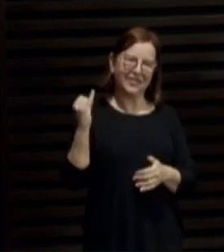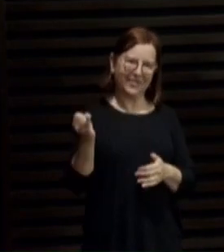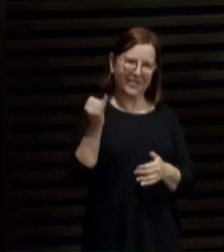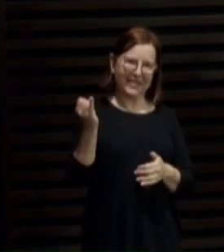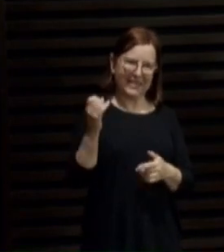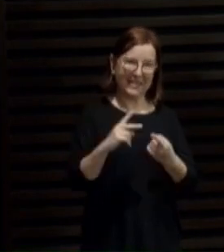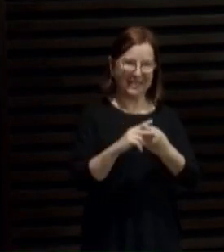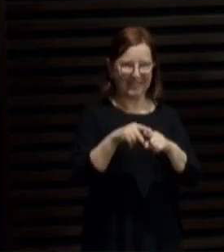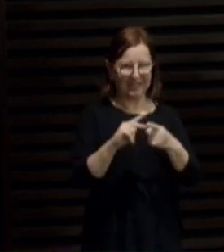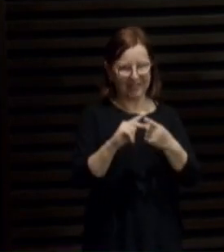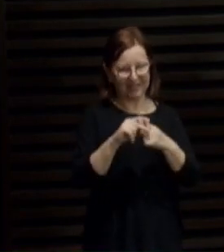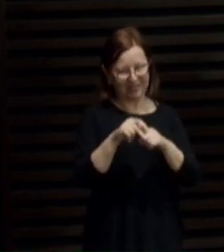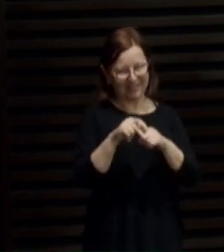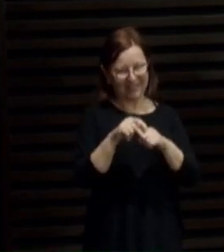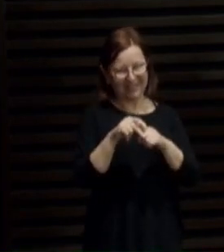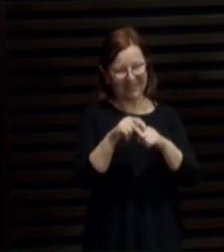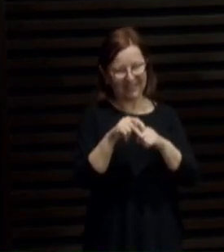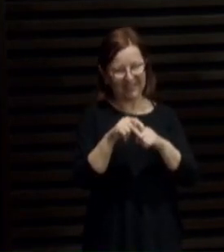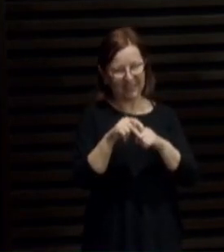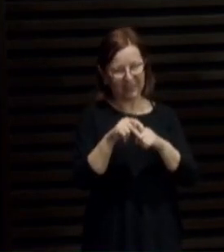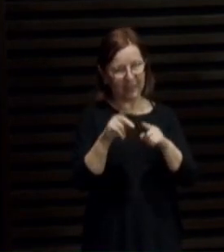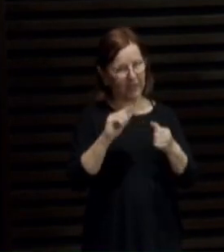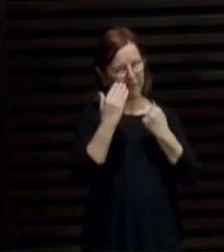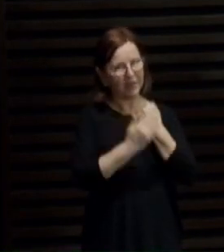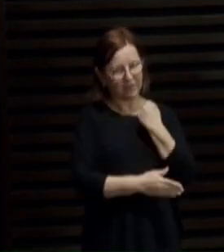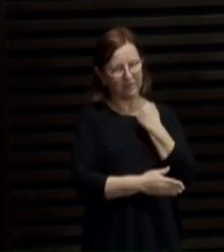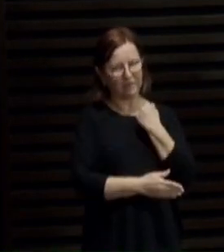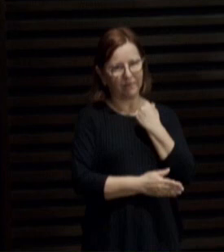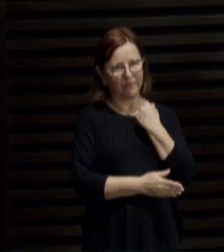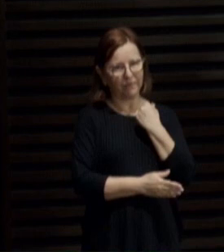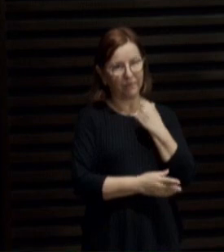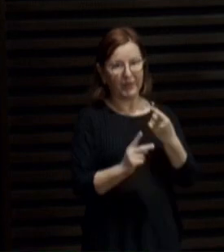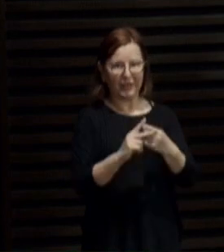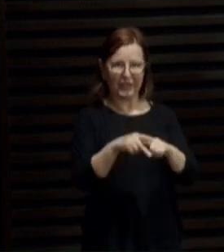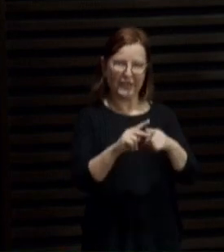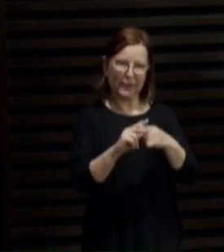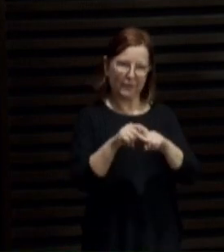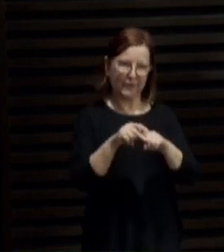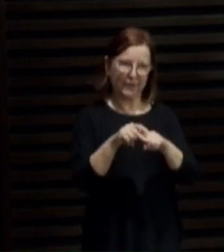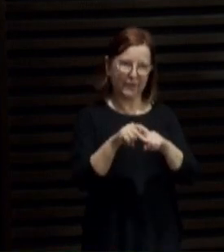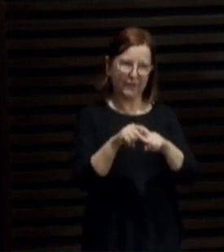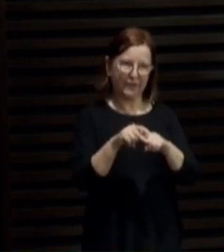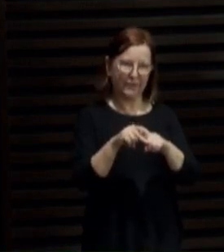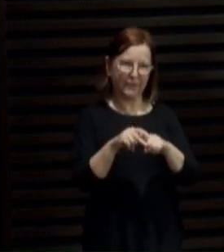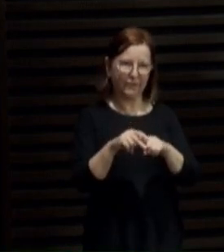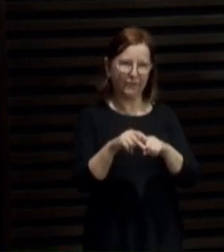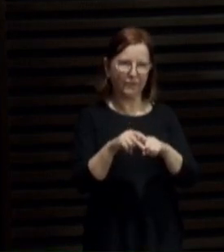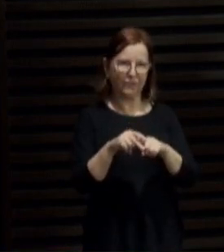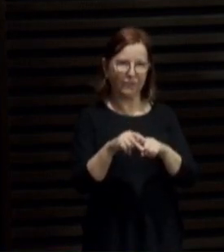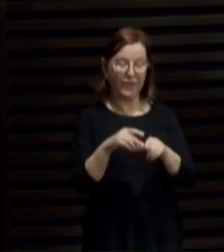da disciplina e não do castigo. A disciplina é um local, é